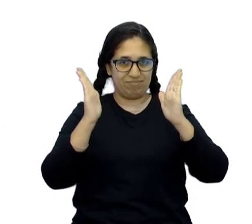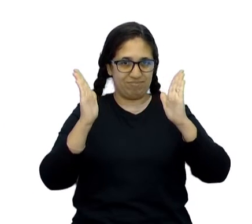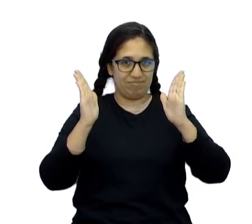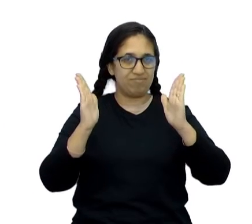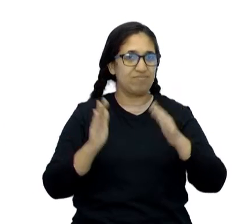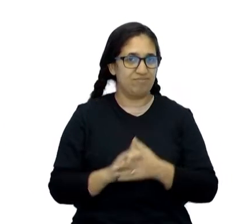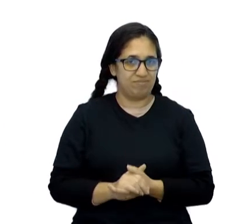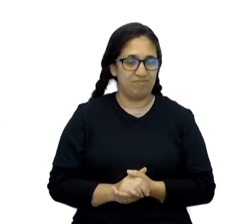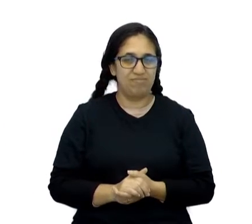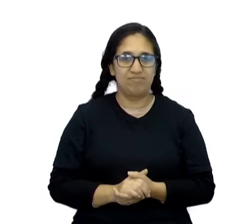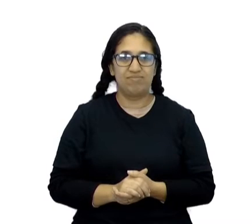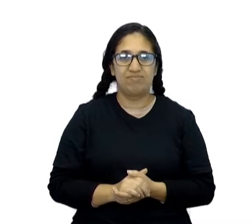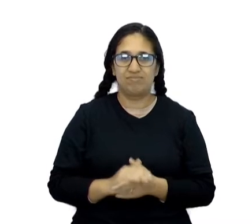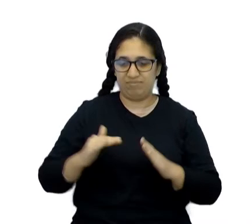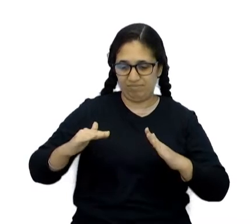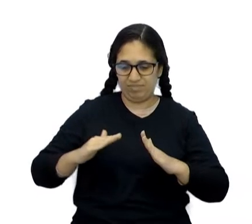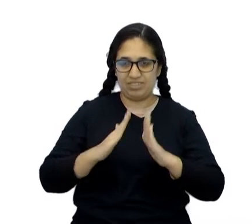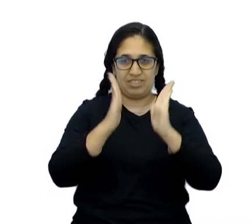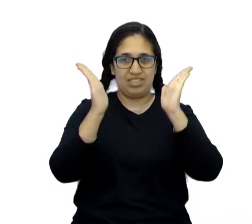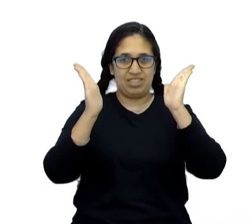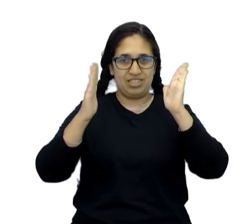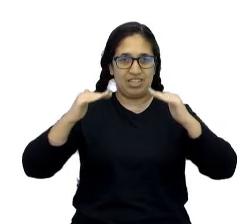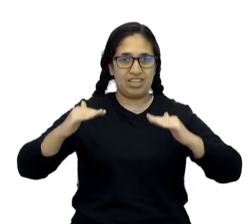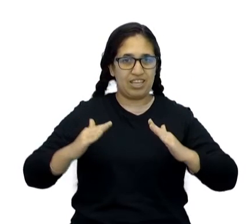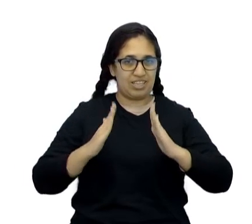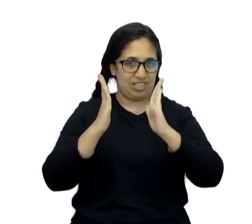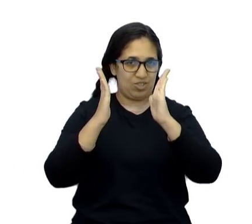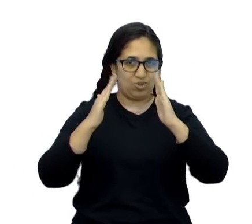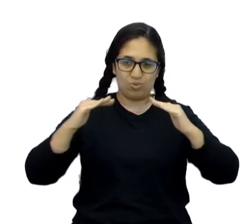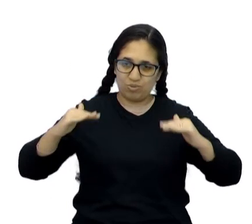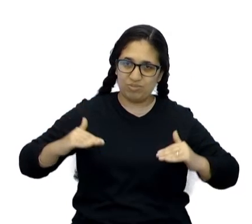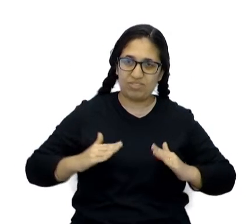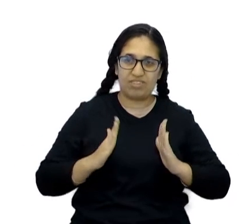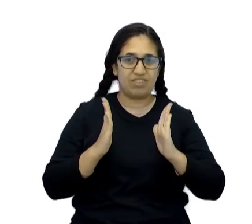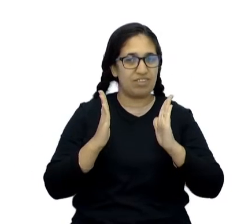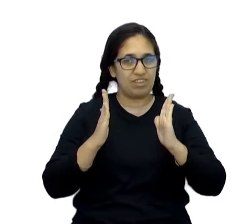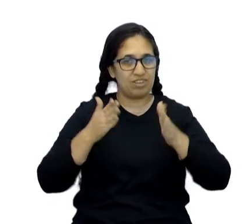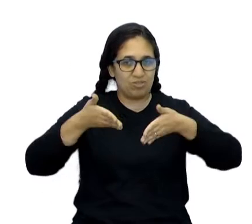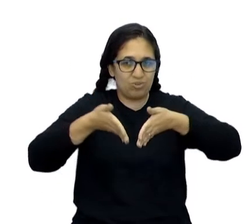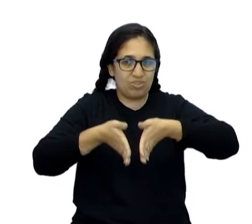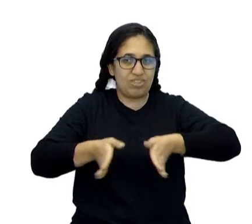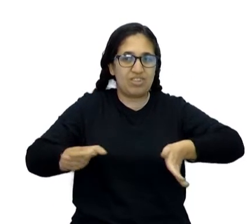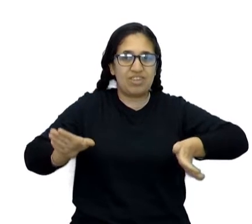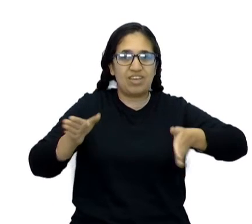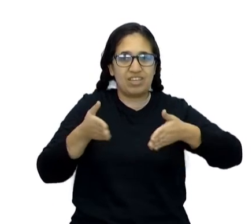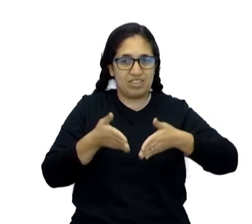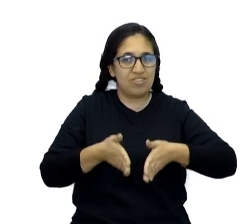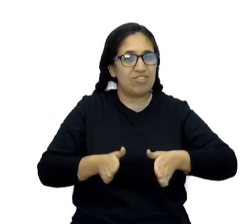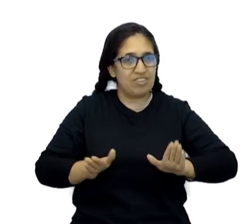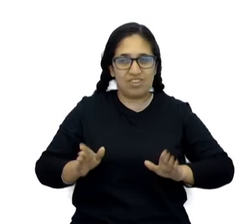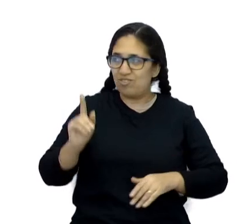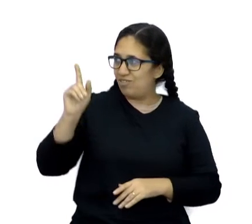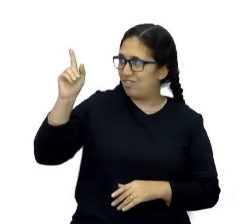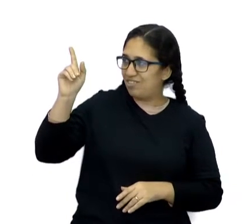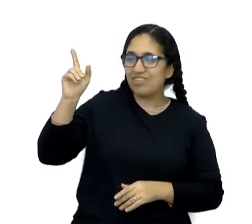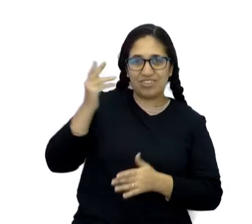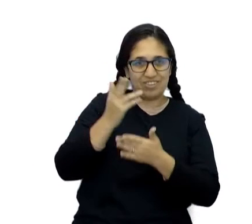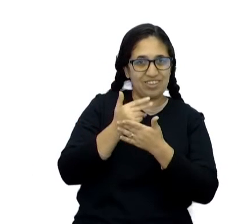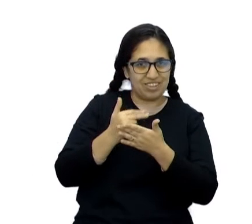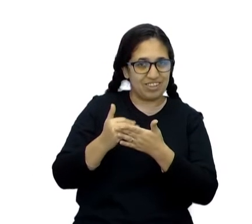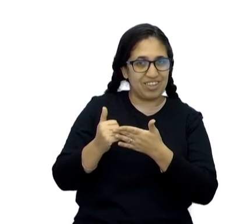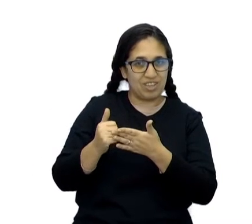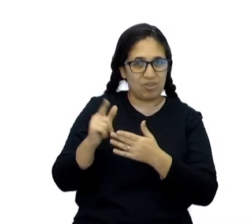uma setinha. Saindo. Mesma coisa o outro, ó. Esse é o desenho que fica mais ou menos ali